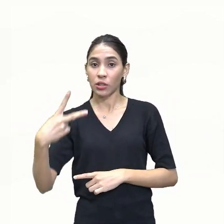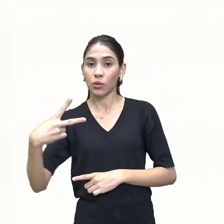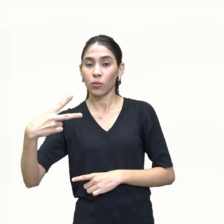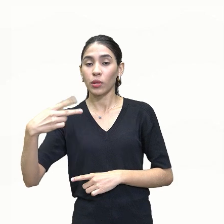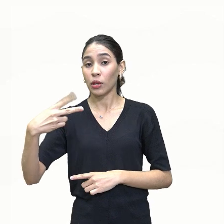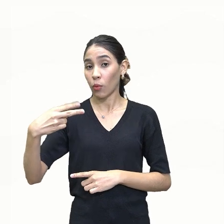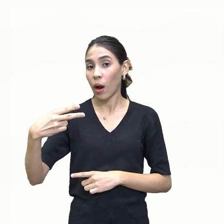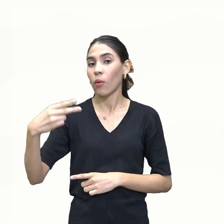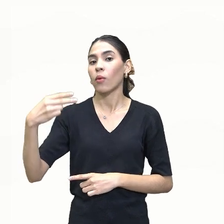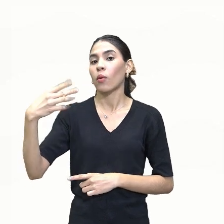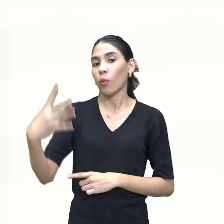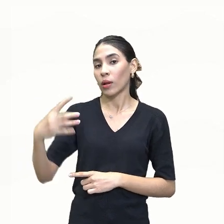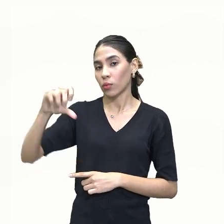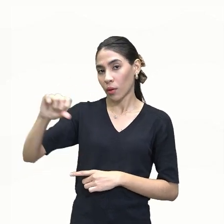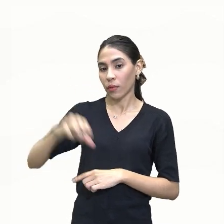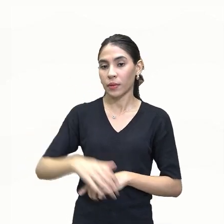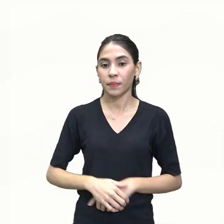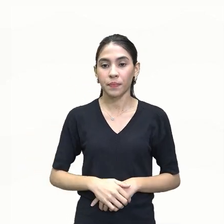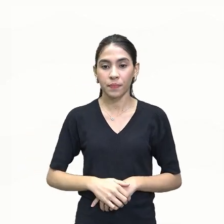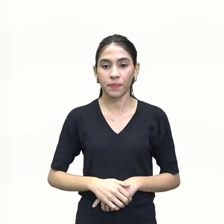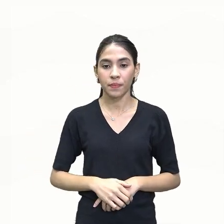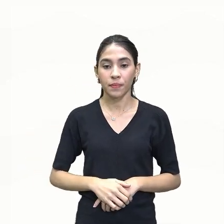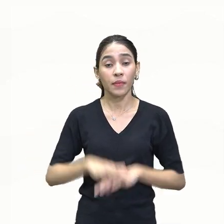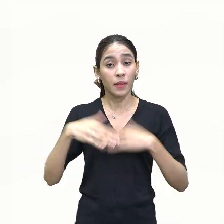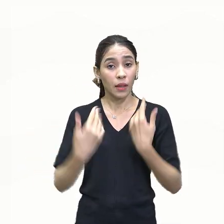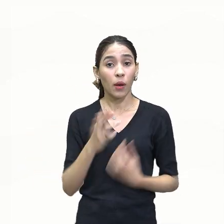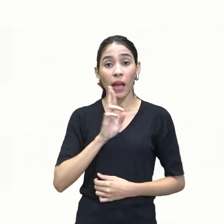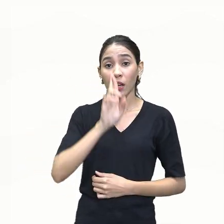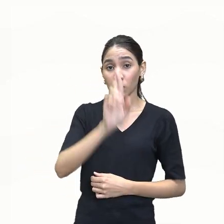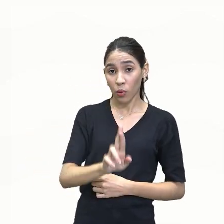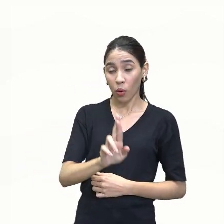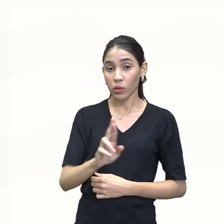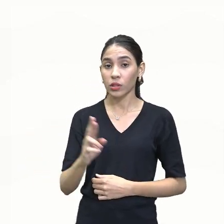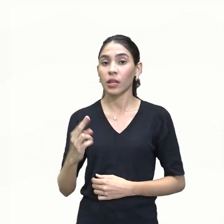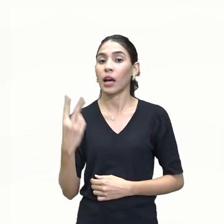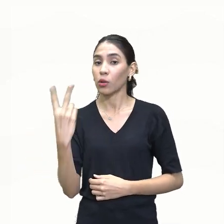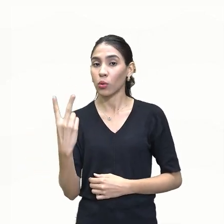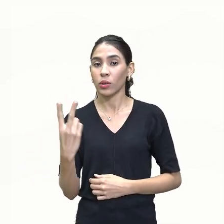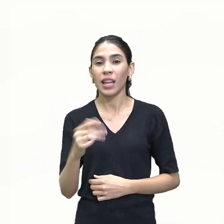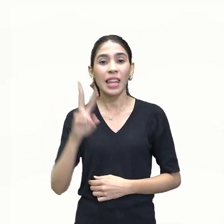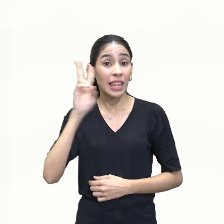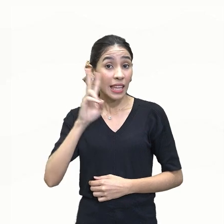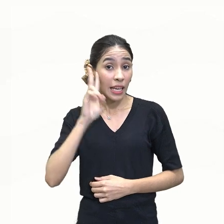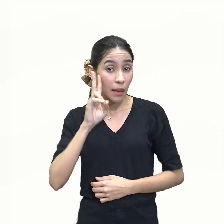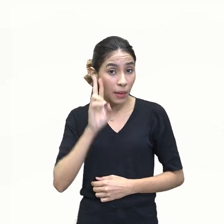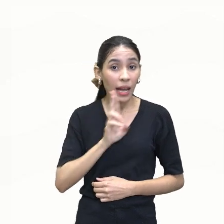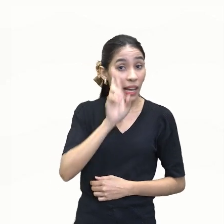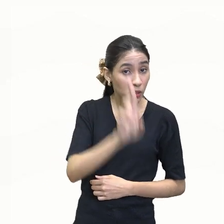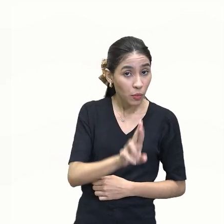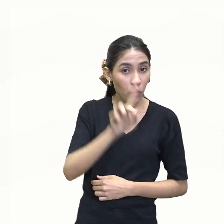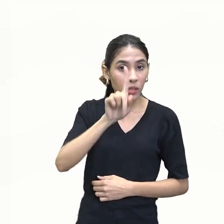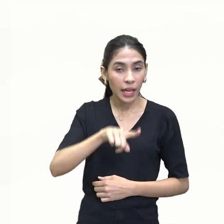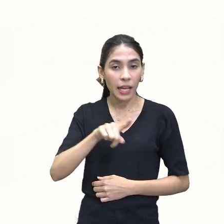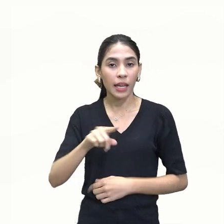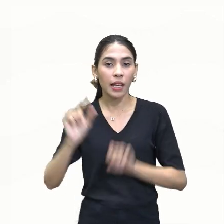Então, o resultado aqui, ó, vai ser igual a 2. O resultado é o expoente, não esqueçam disso,